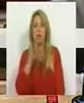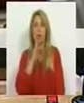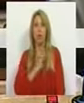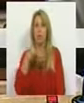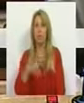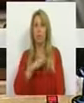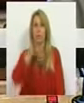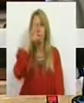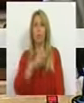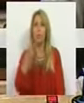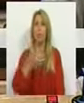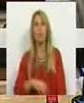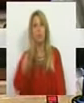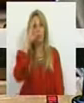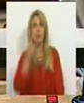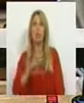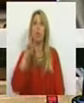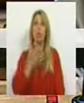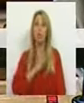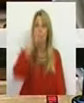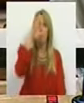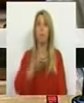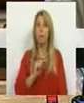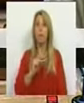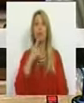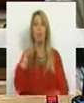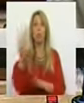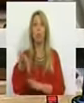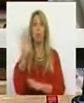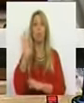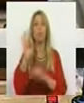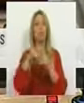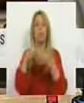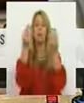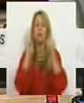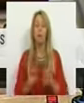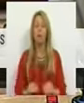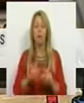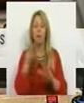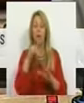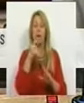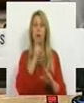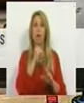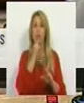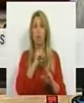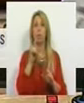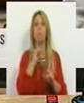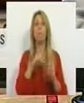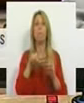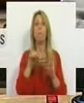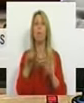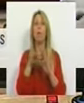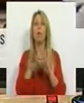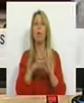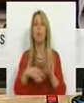Ministros, como sabe a Sra. Ministra, foi elaborado pelo Governo Regional dos Açores um plano de revitalização para a Ilha Terceira para